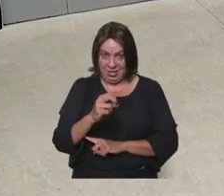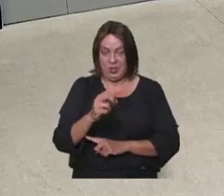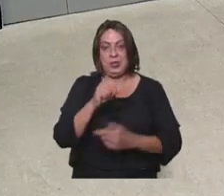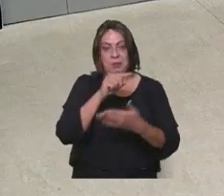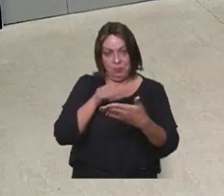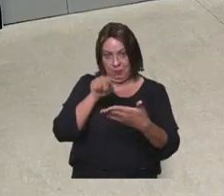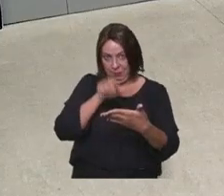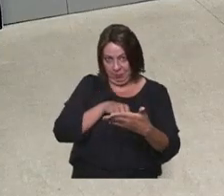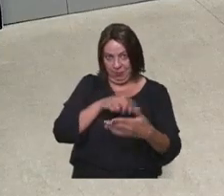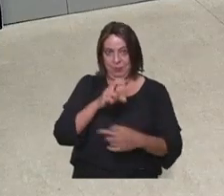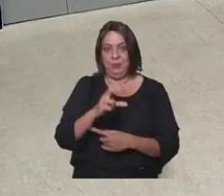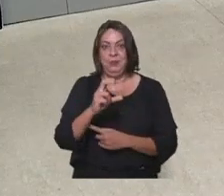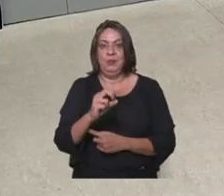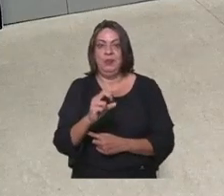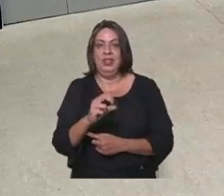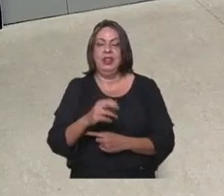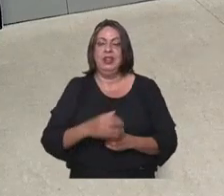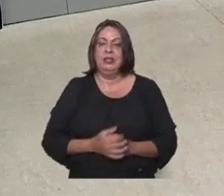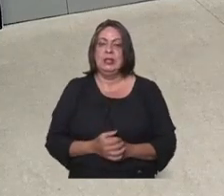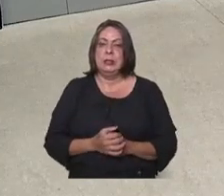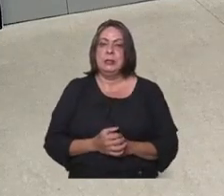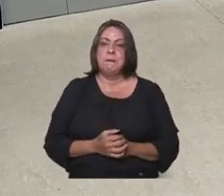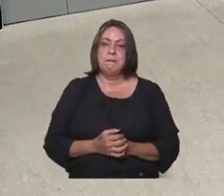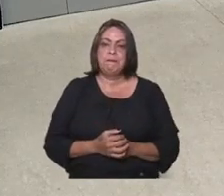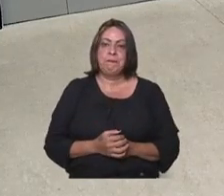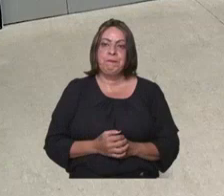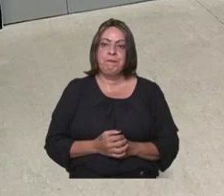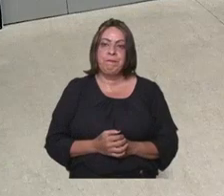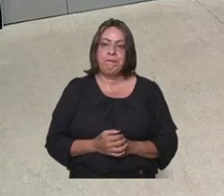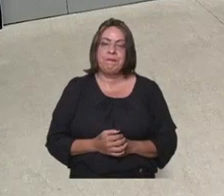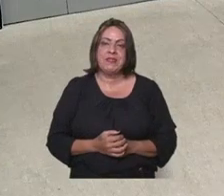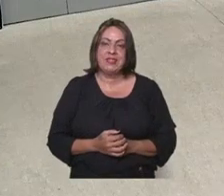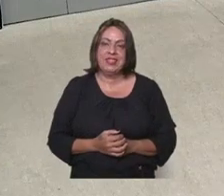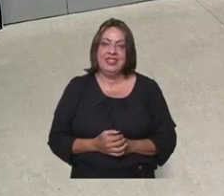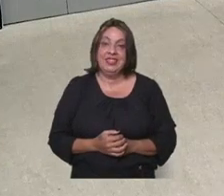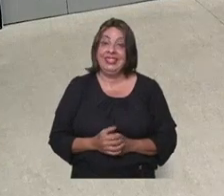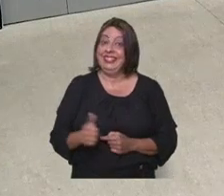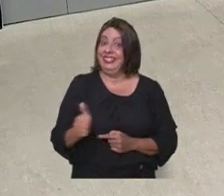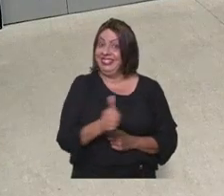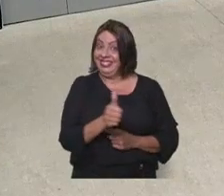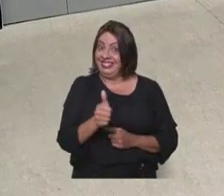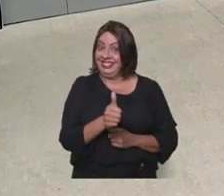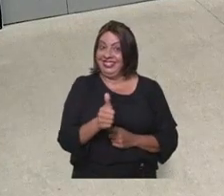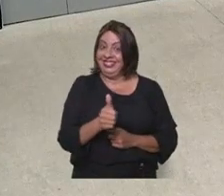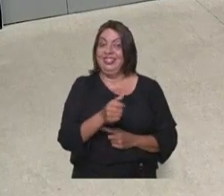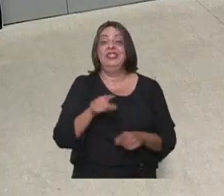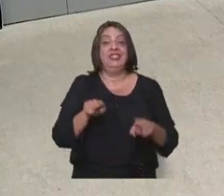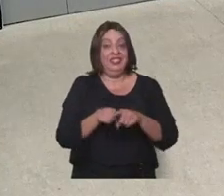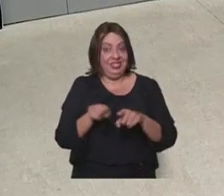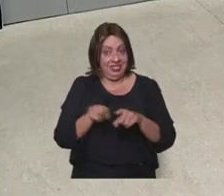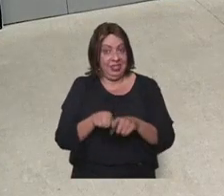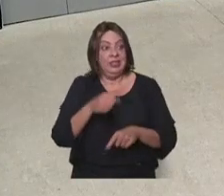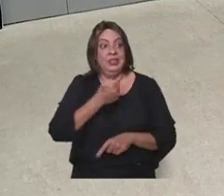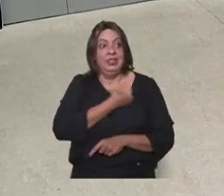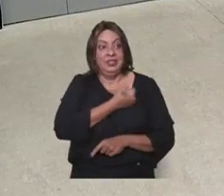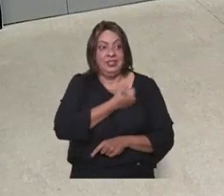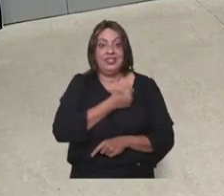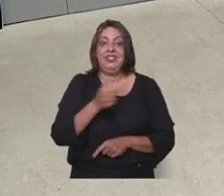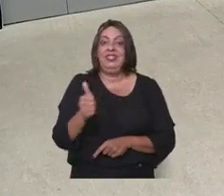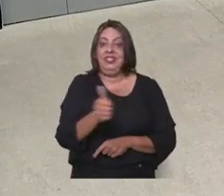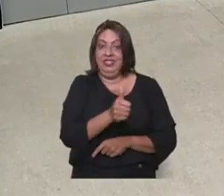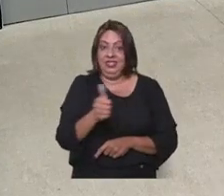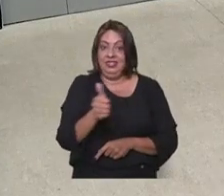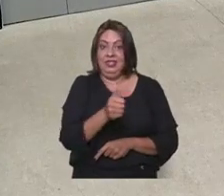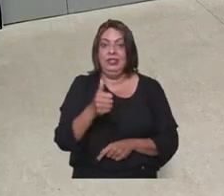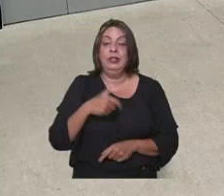ir marcando. Vai lá, 50. 50, número 11 também, número 11.